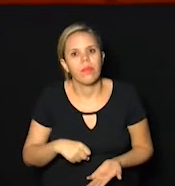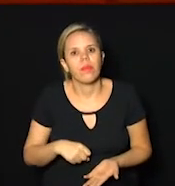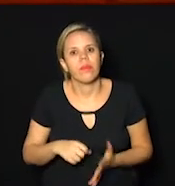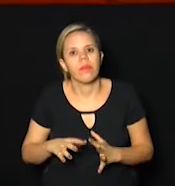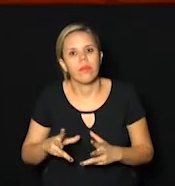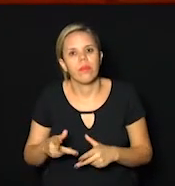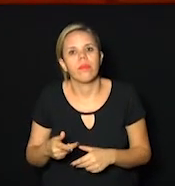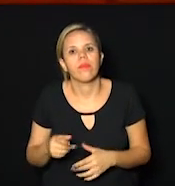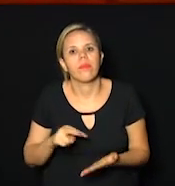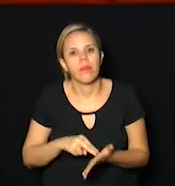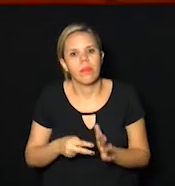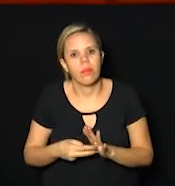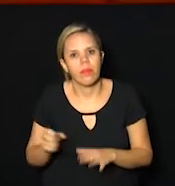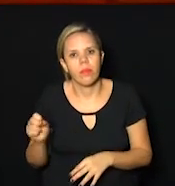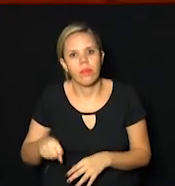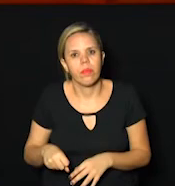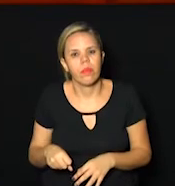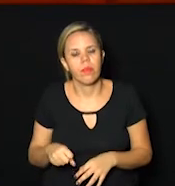todo sentido